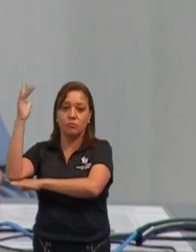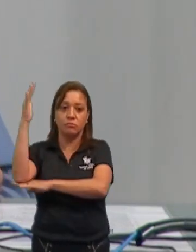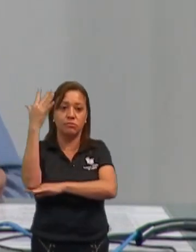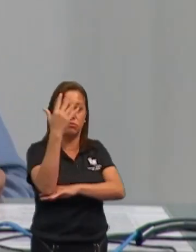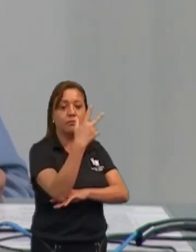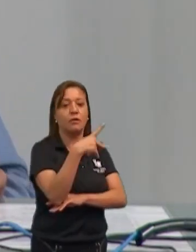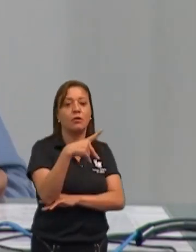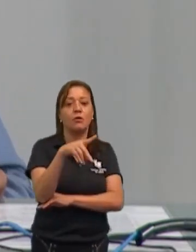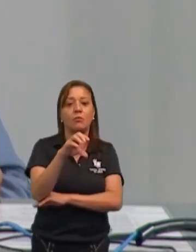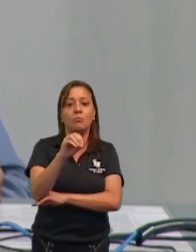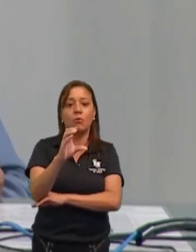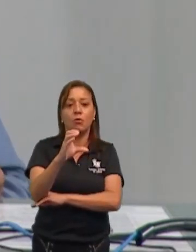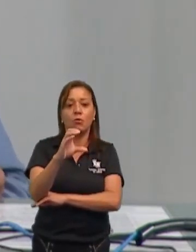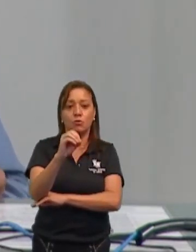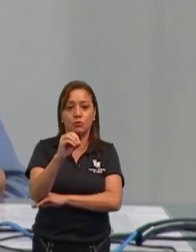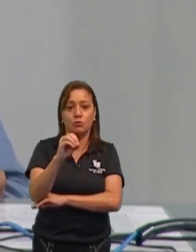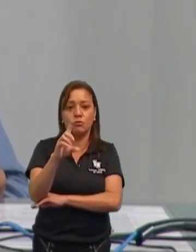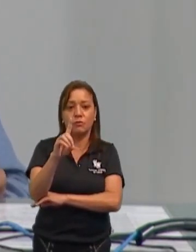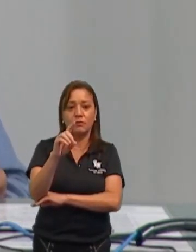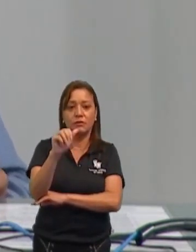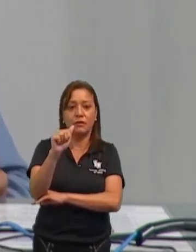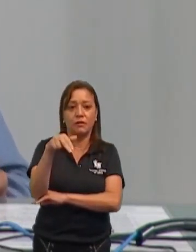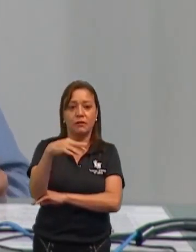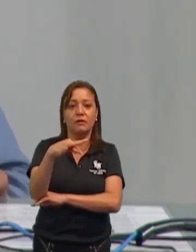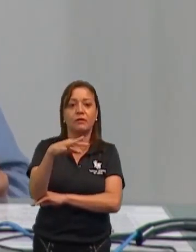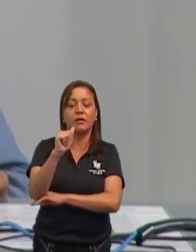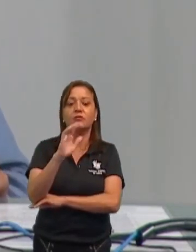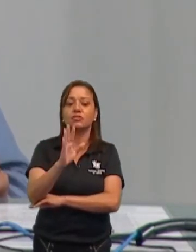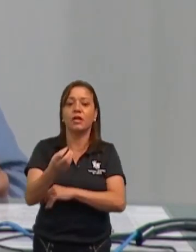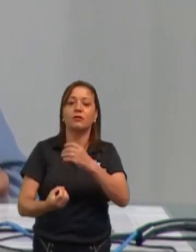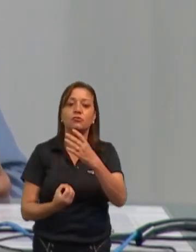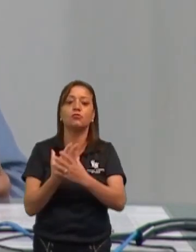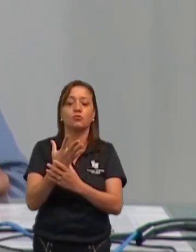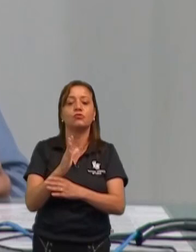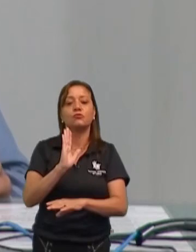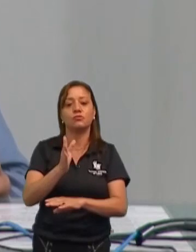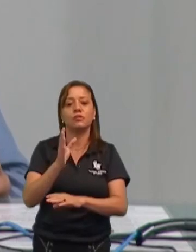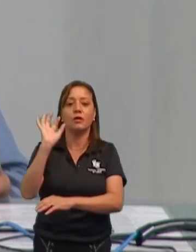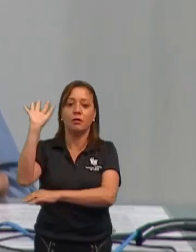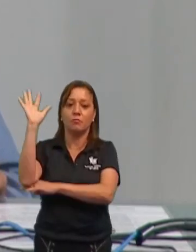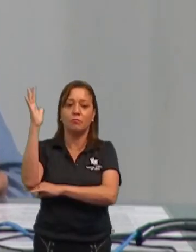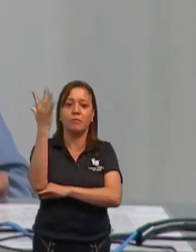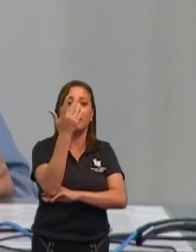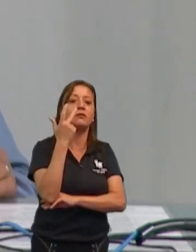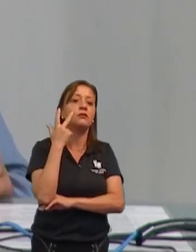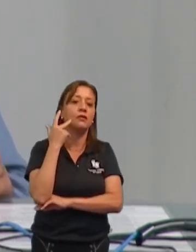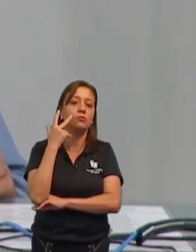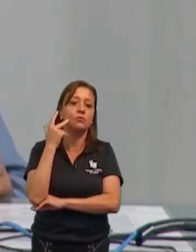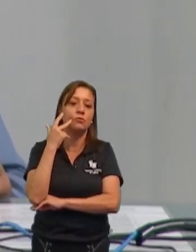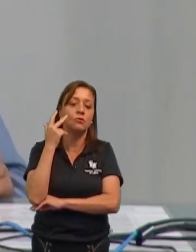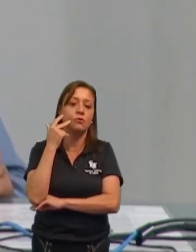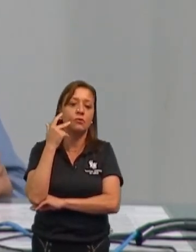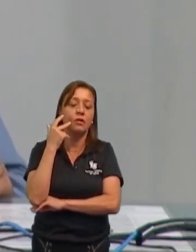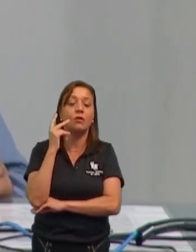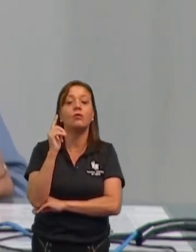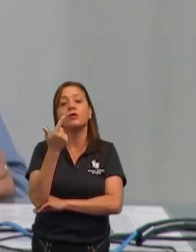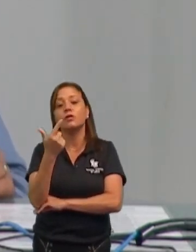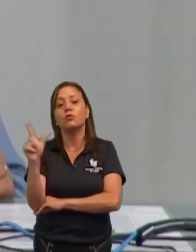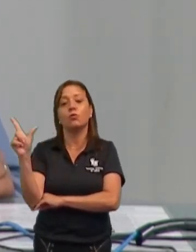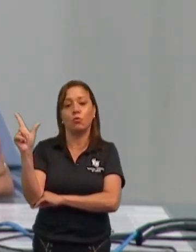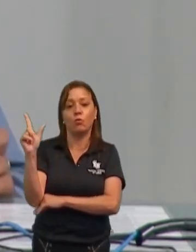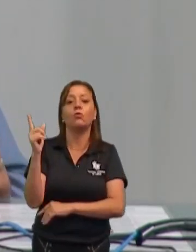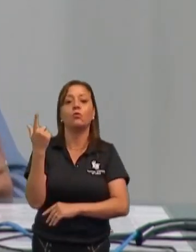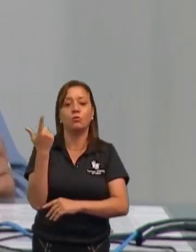2794 de 21 de setembro de 82, em Parque Natural Municipal Poço Danta e da outras providências.